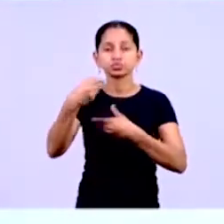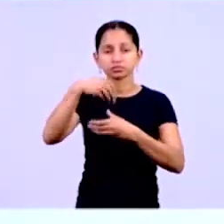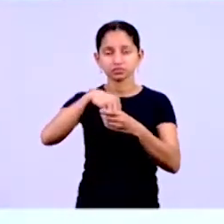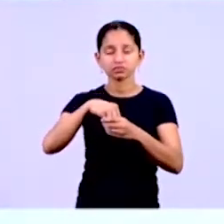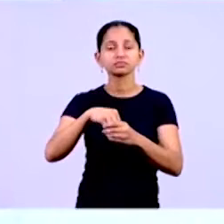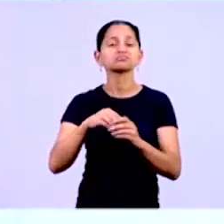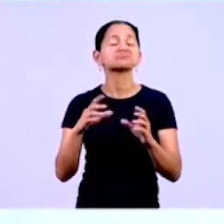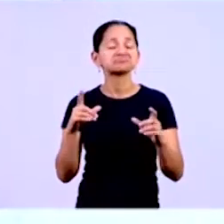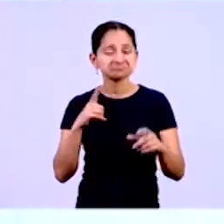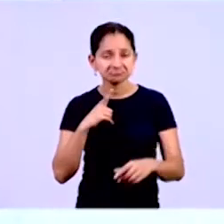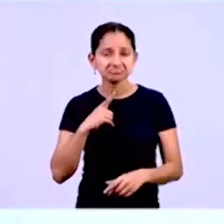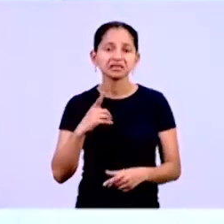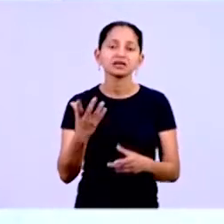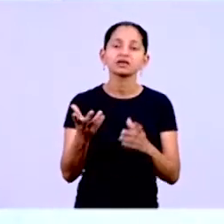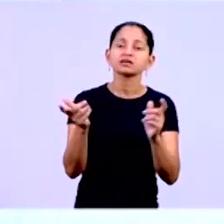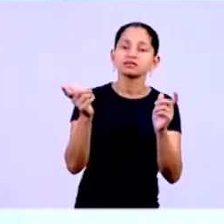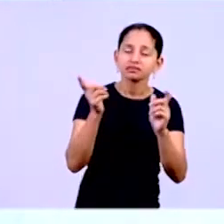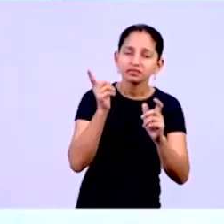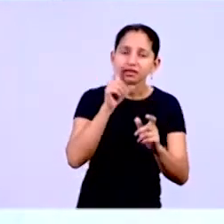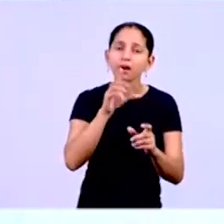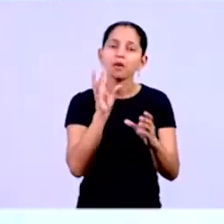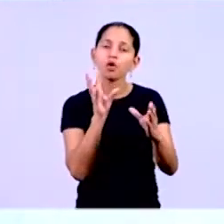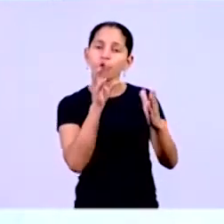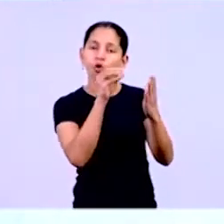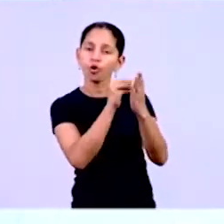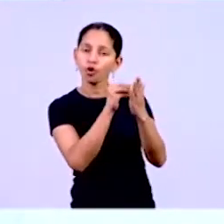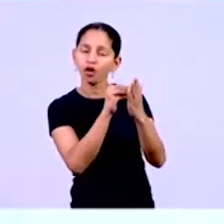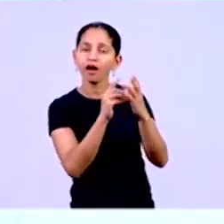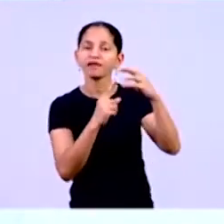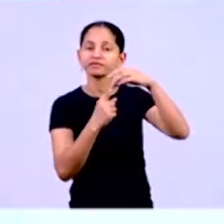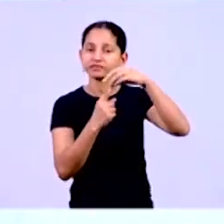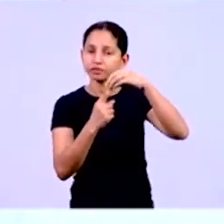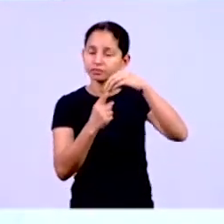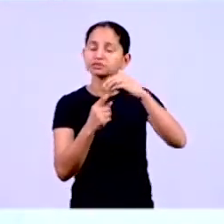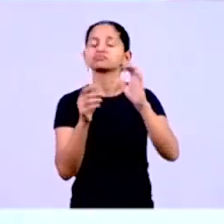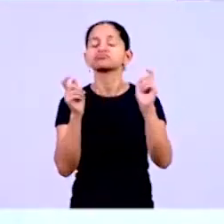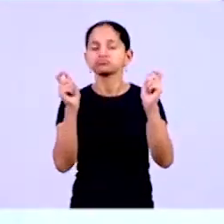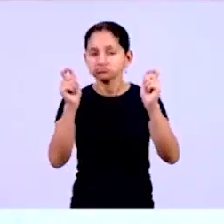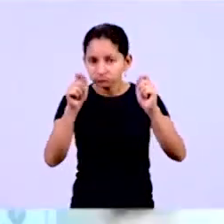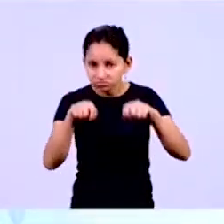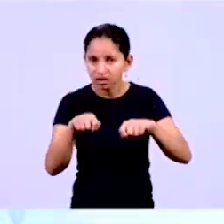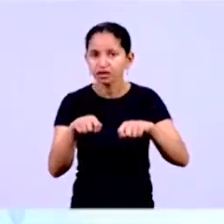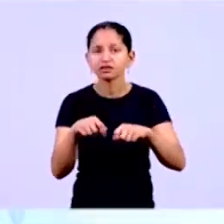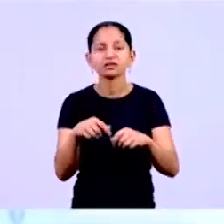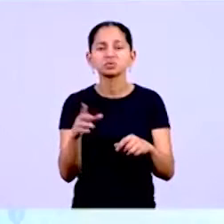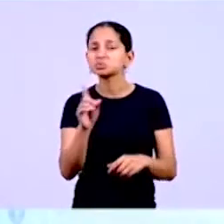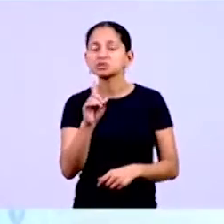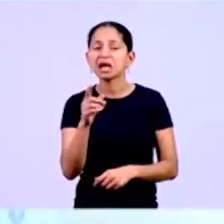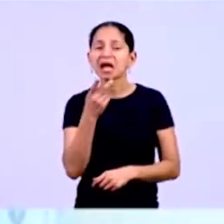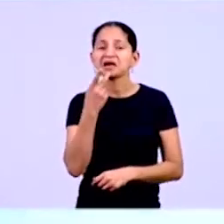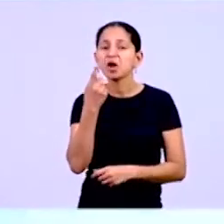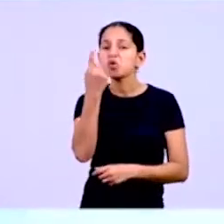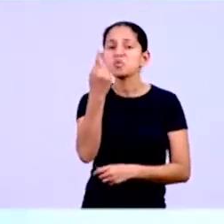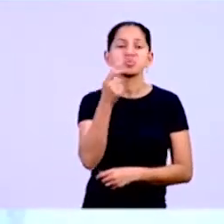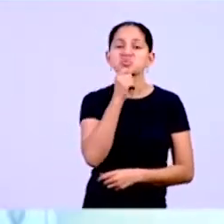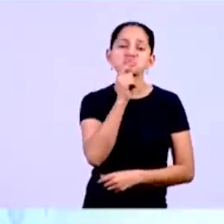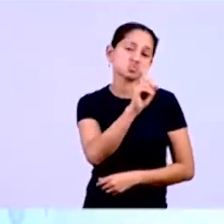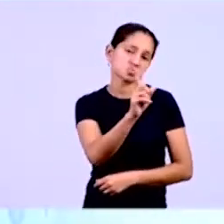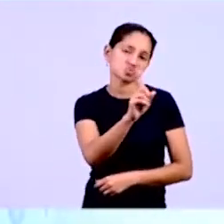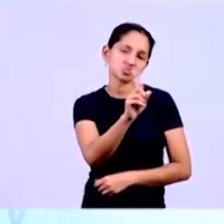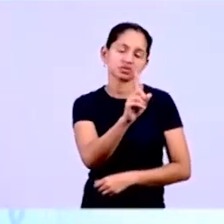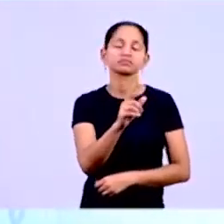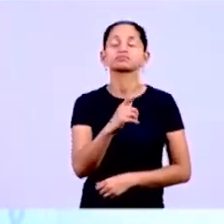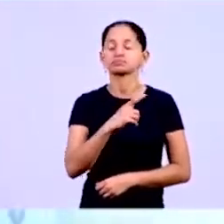entrada e saída, todos têm uma placa gráfica para processar o gráfico, todos sem exceção. A questão é que no